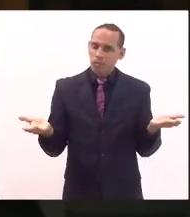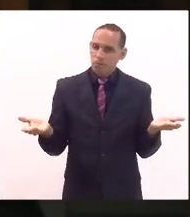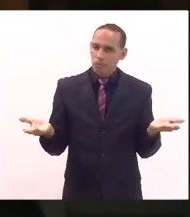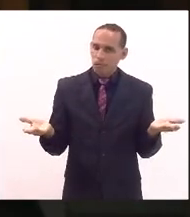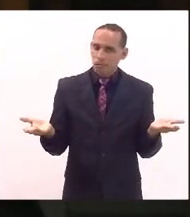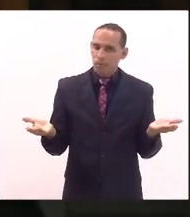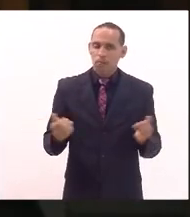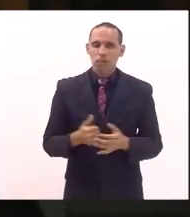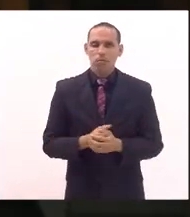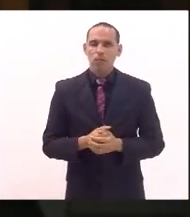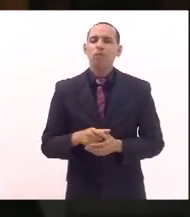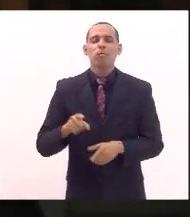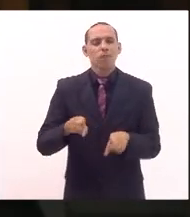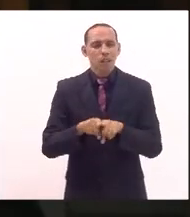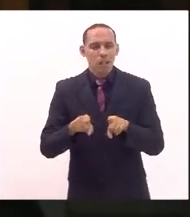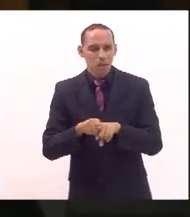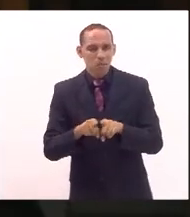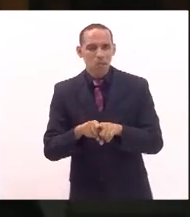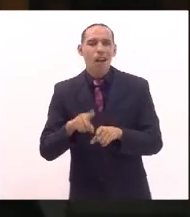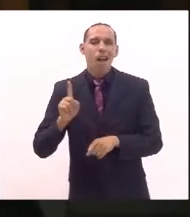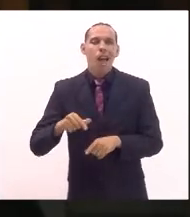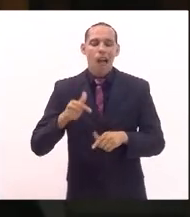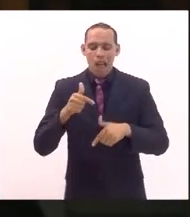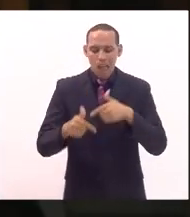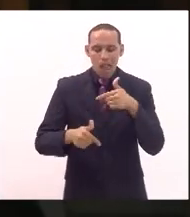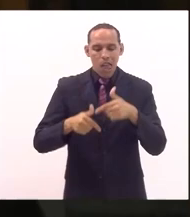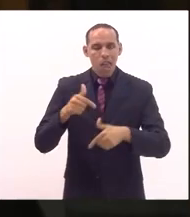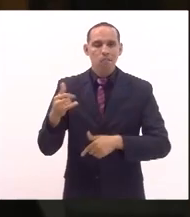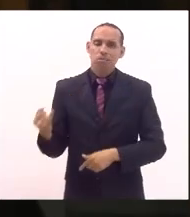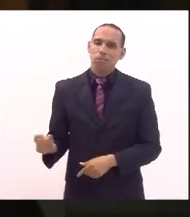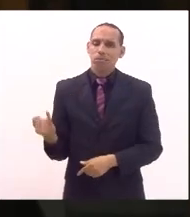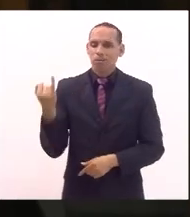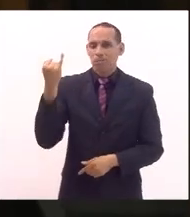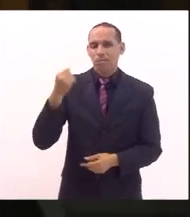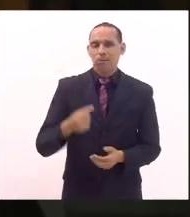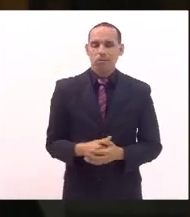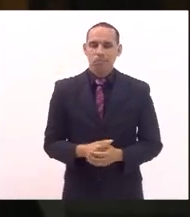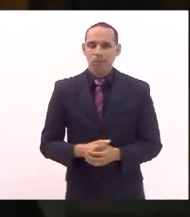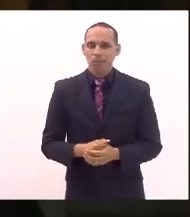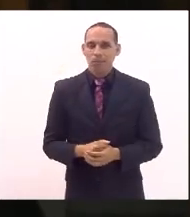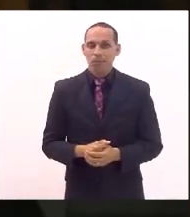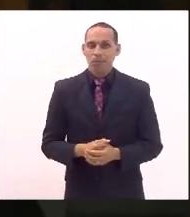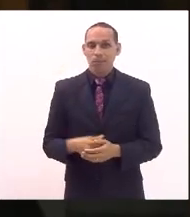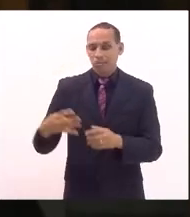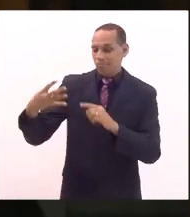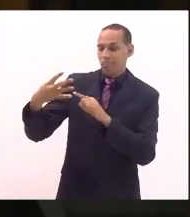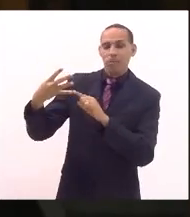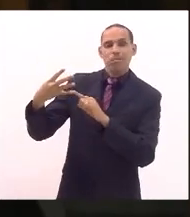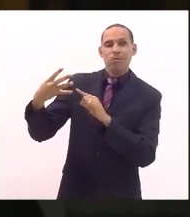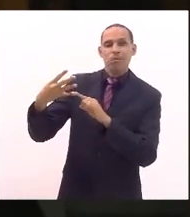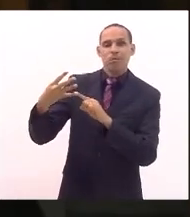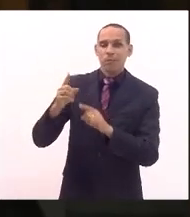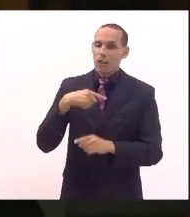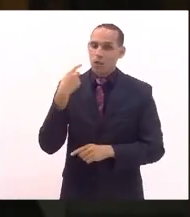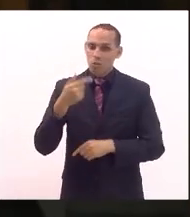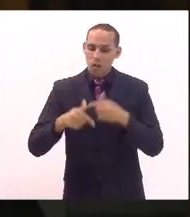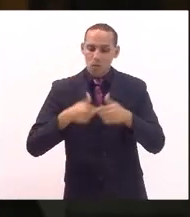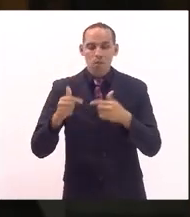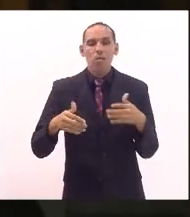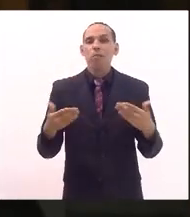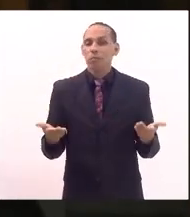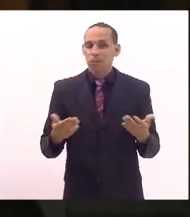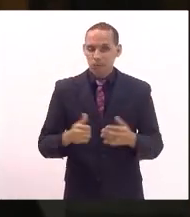essa é também uma tarefa importante e a quarta tarefa Nossa Senhora